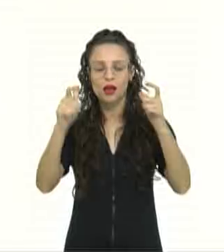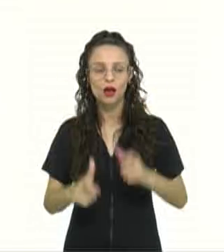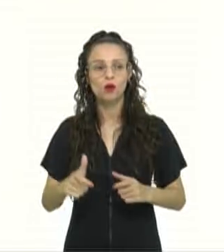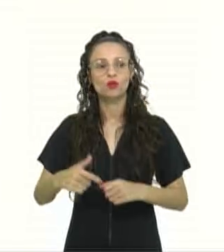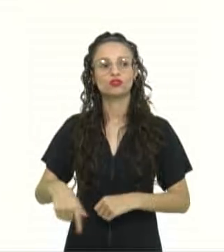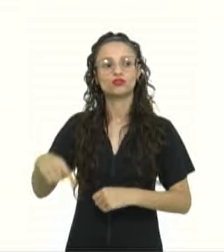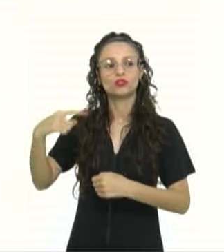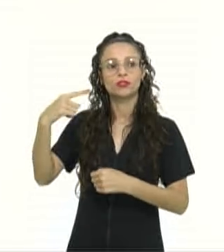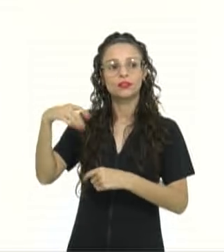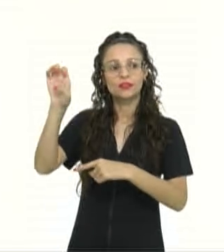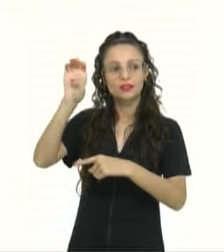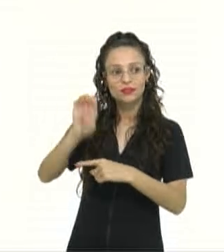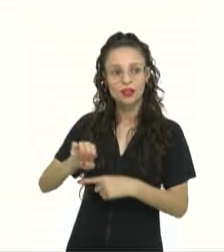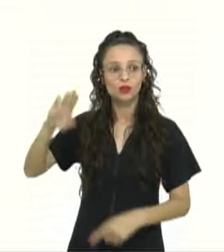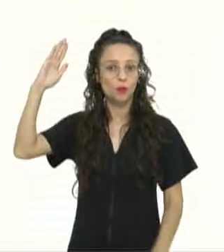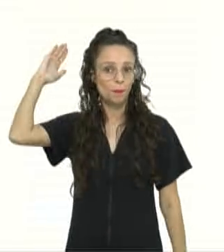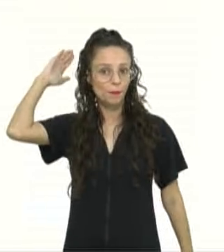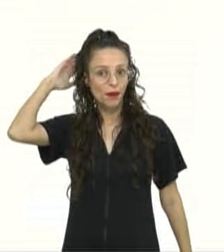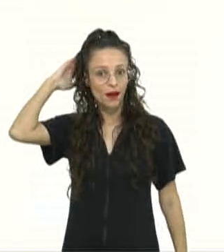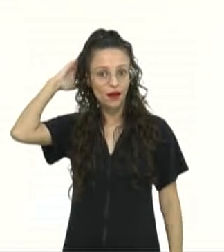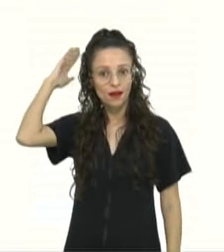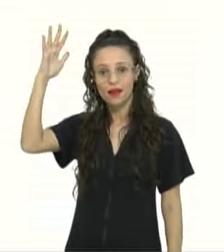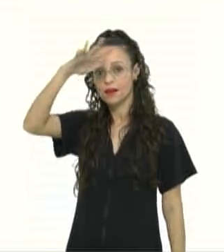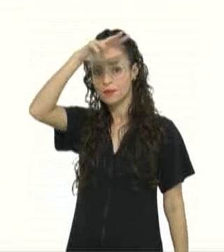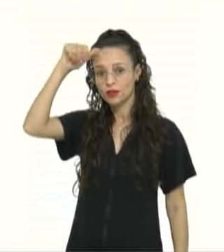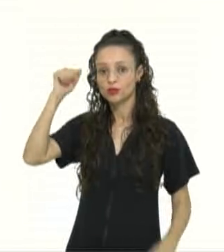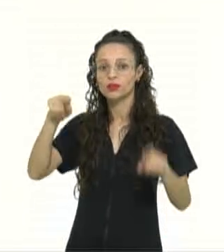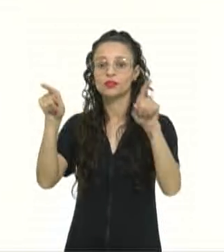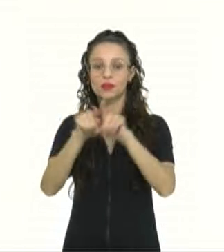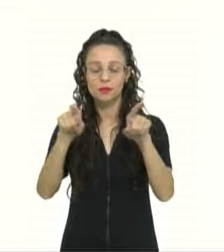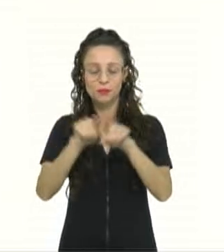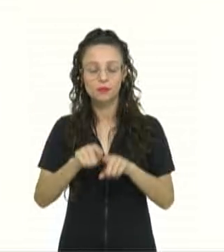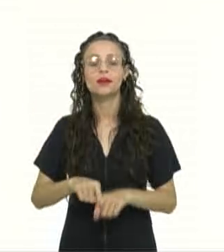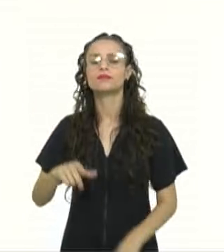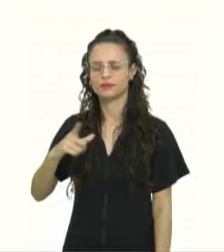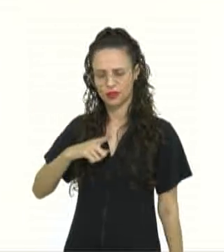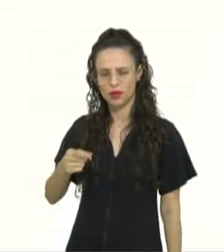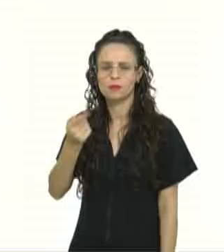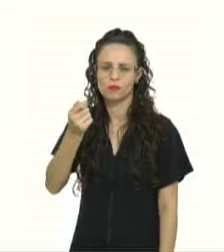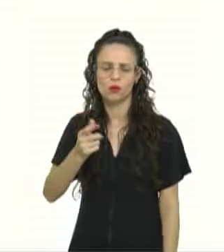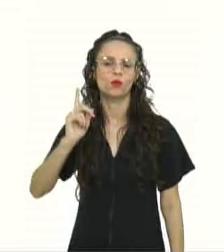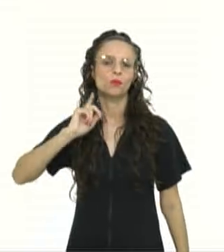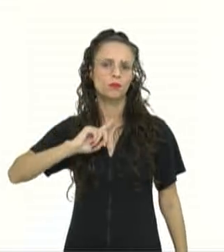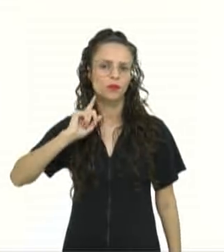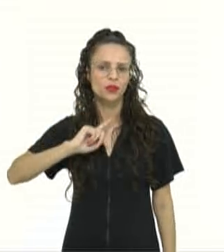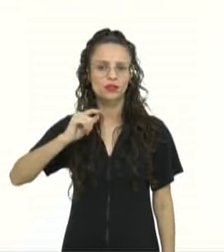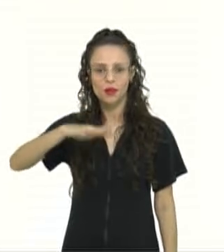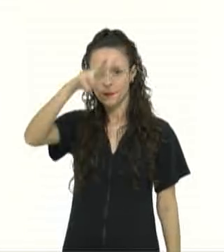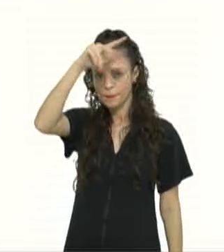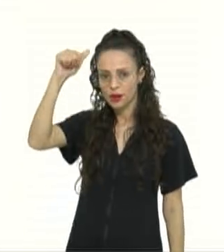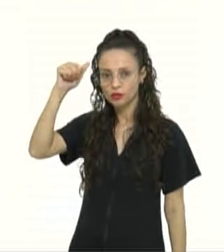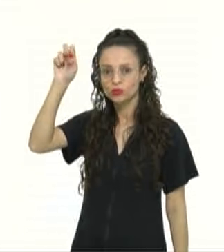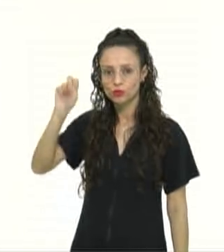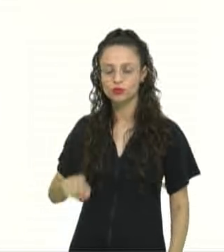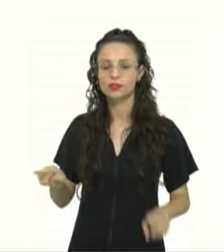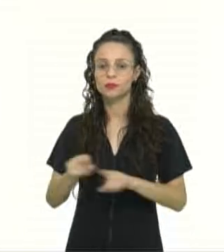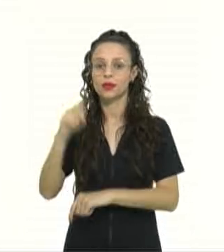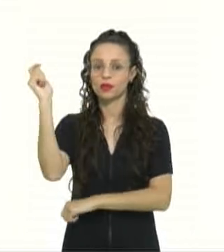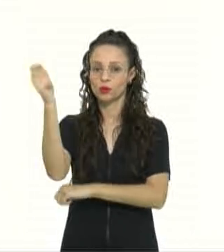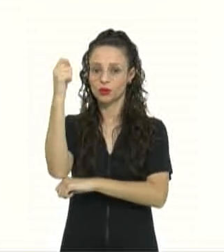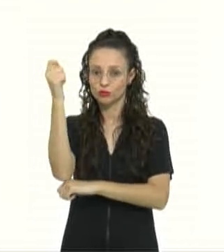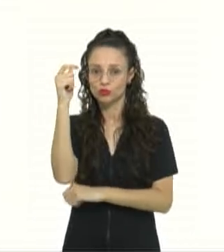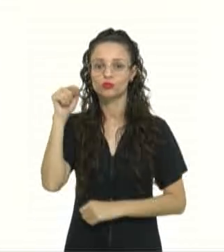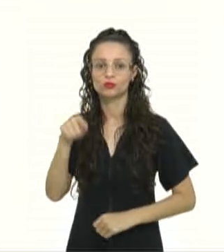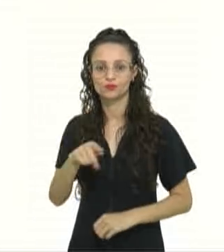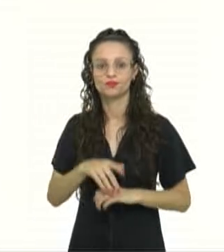Rondônia, Pará e Amazônia. Também é encontrado, em Minas Gerais, Mato Grosso e Rio Grande do Sul.